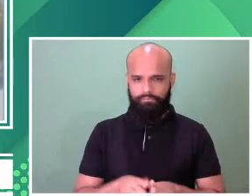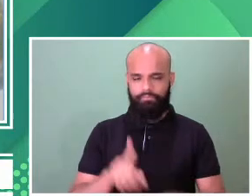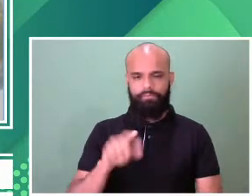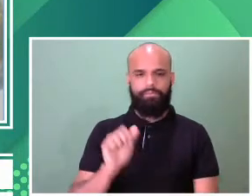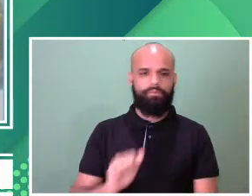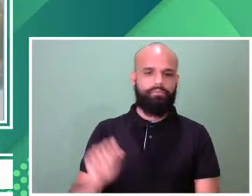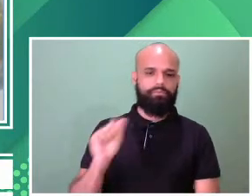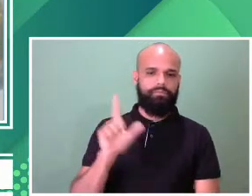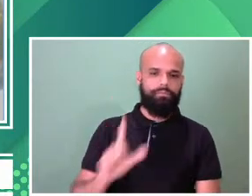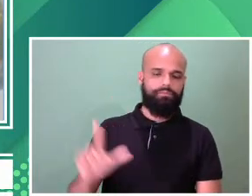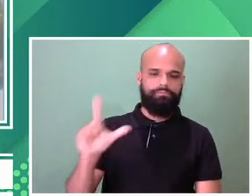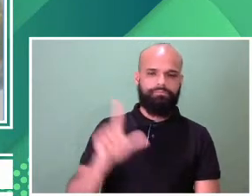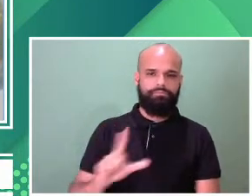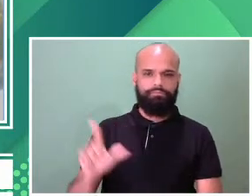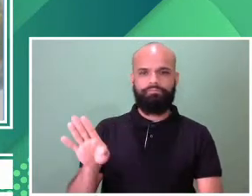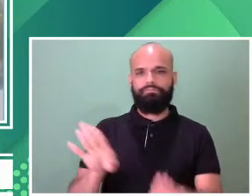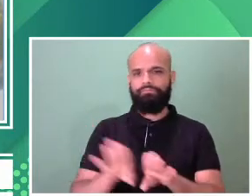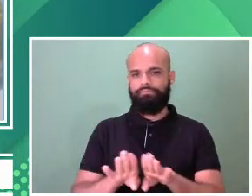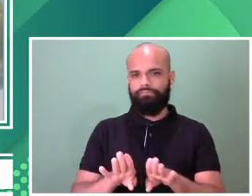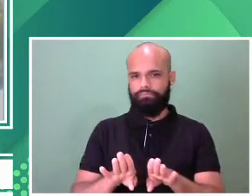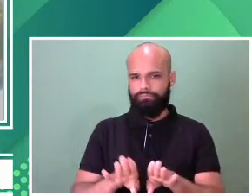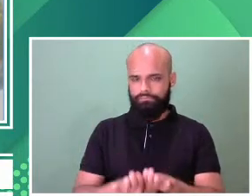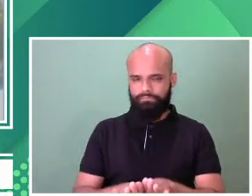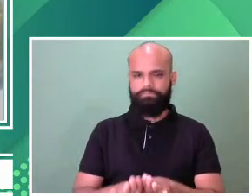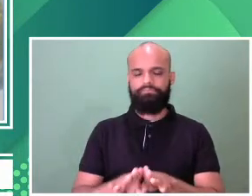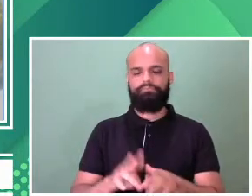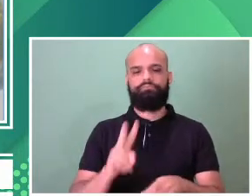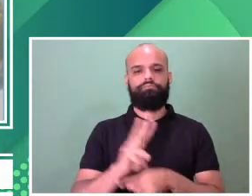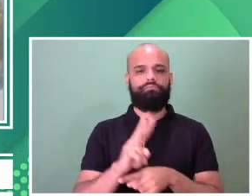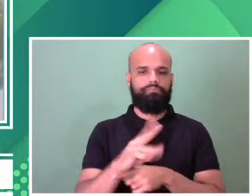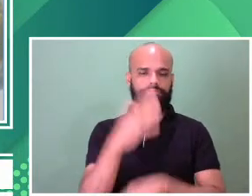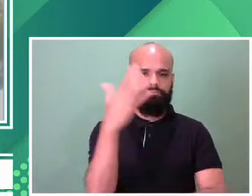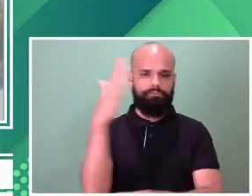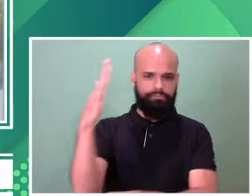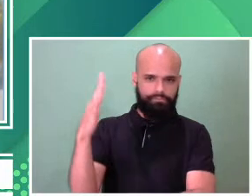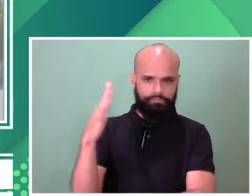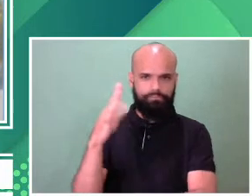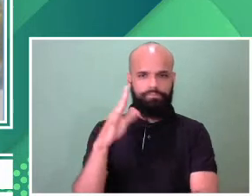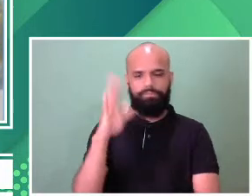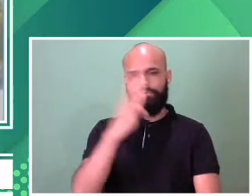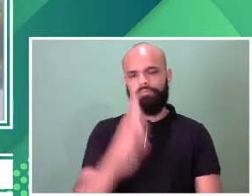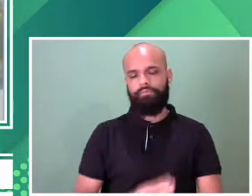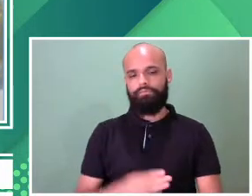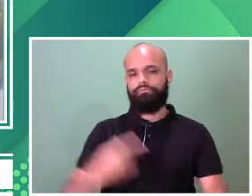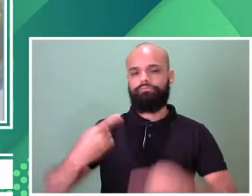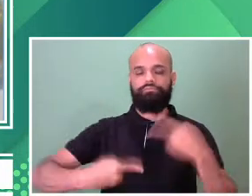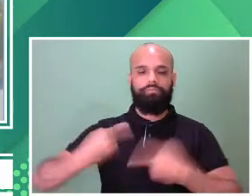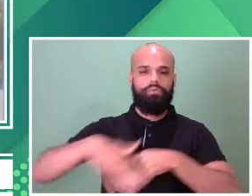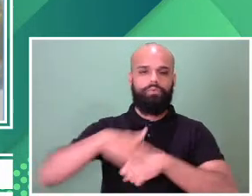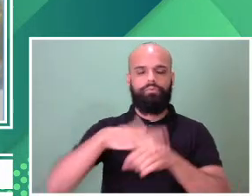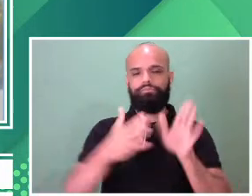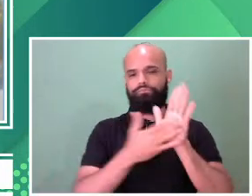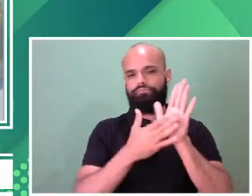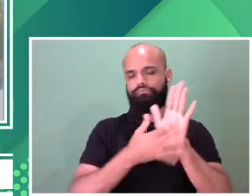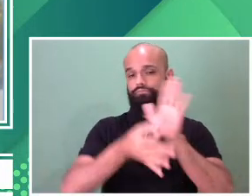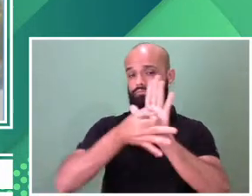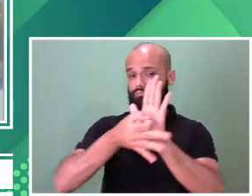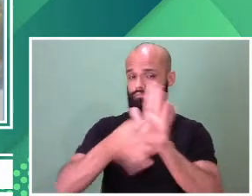Associação de Literatura e Ecocrítica ASLE Brasil, discutirá propostas